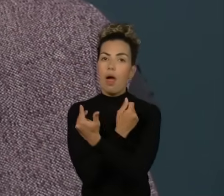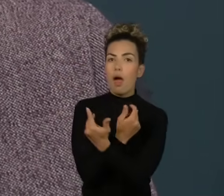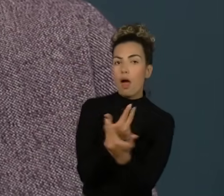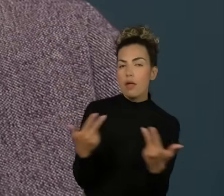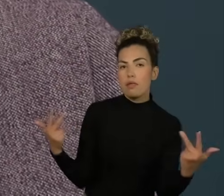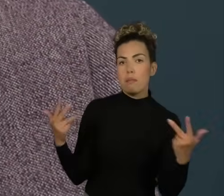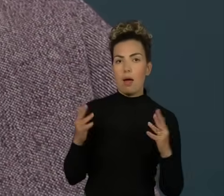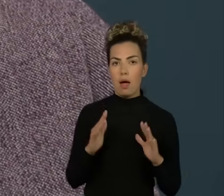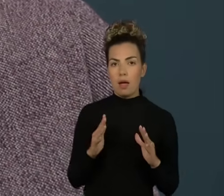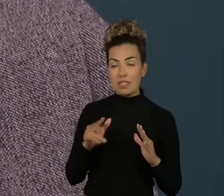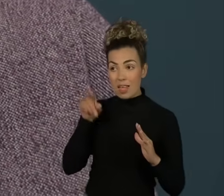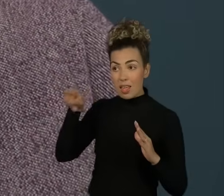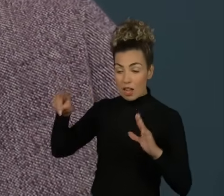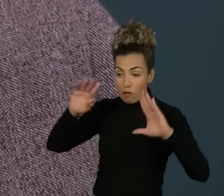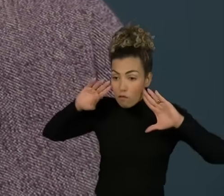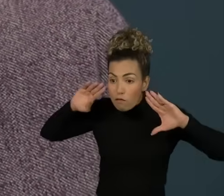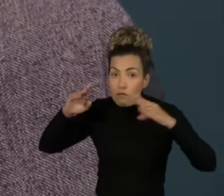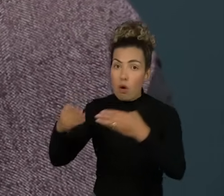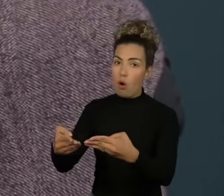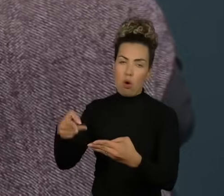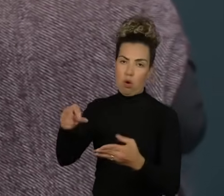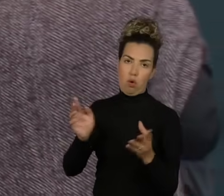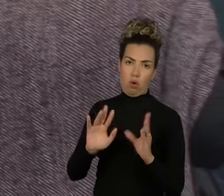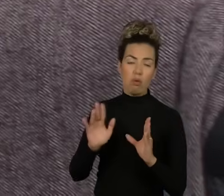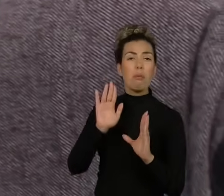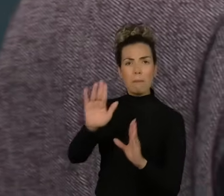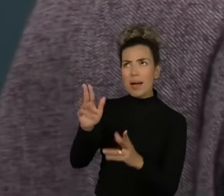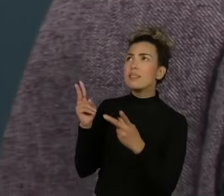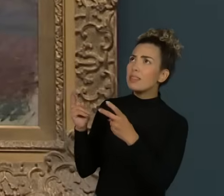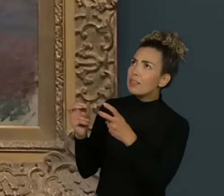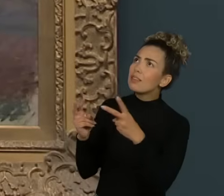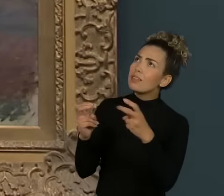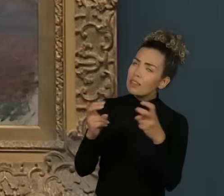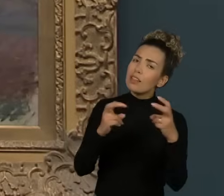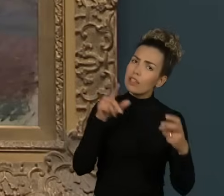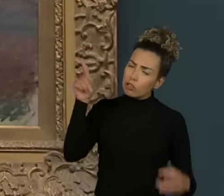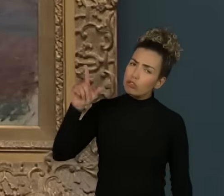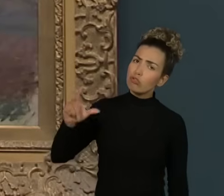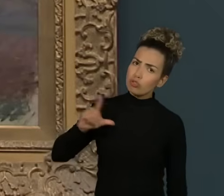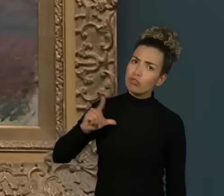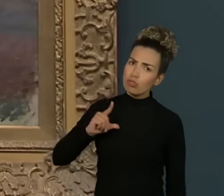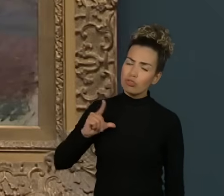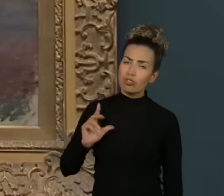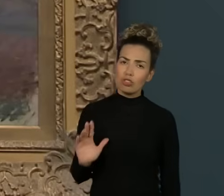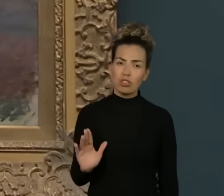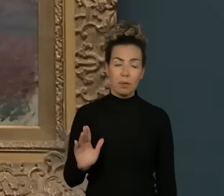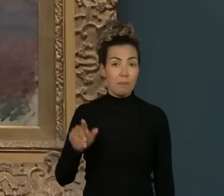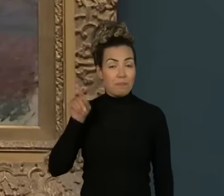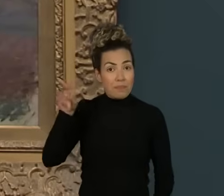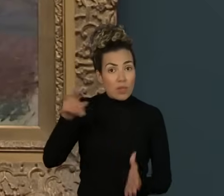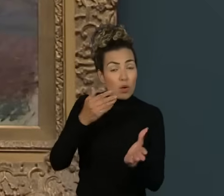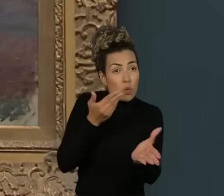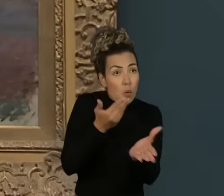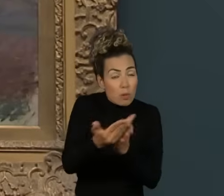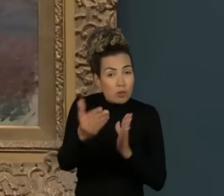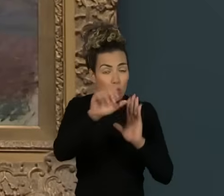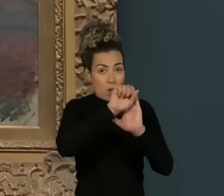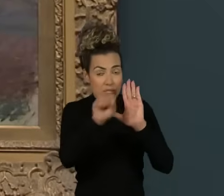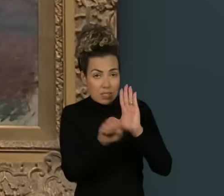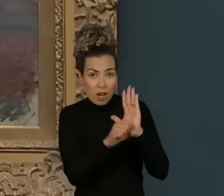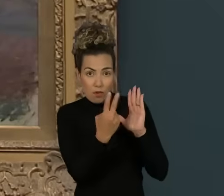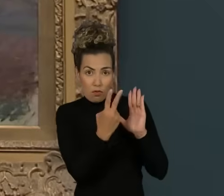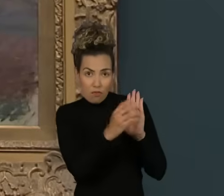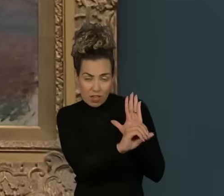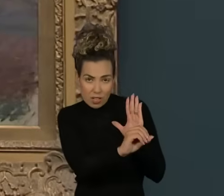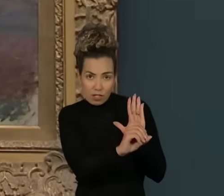isso especialmente, mas a gente consegue entender que isso é muito presente nas obras dele. Essas telas deles, do começo do século XX, hoje são